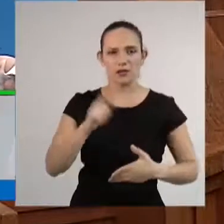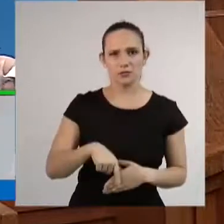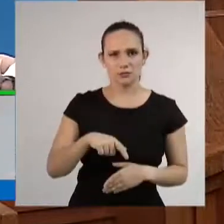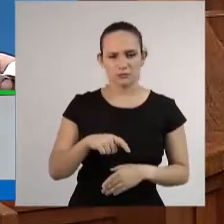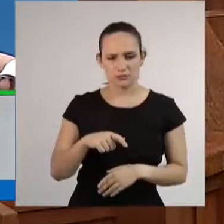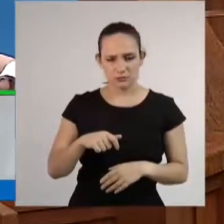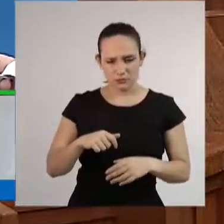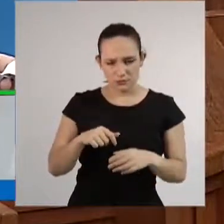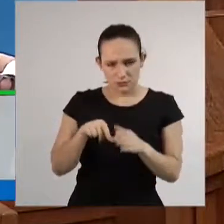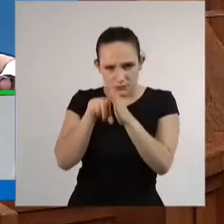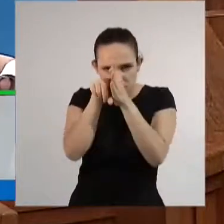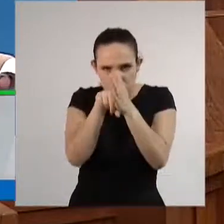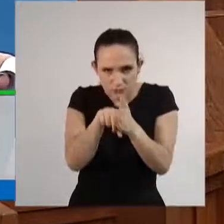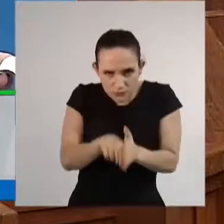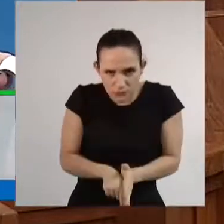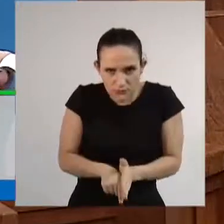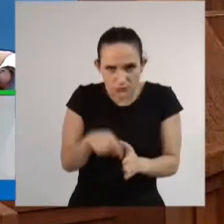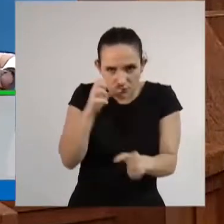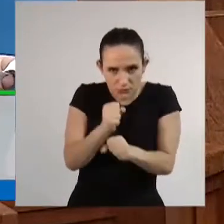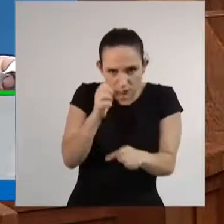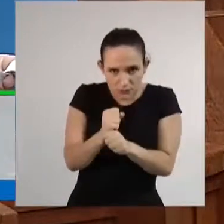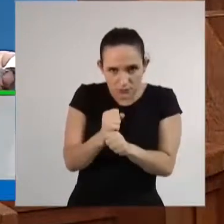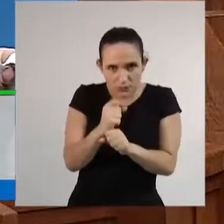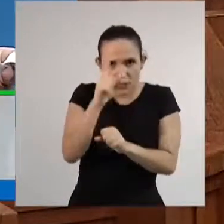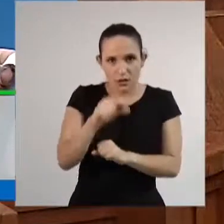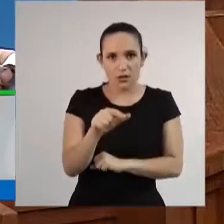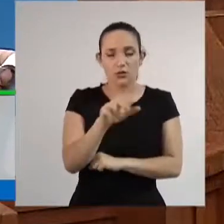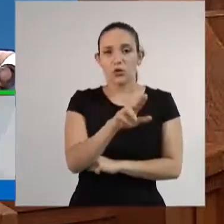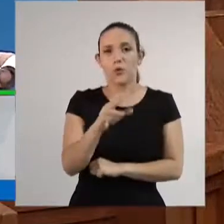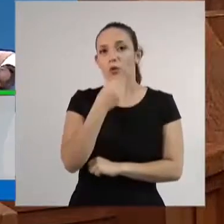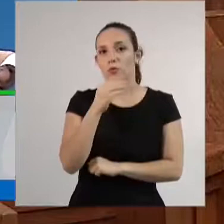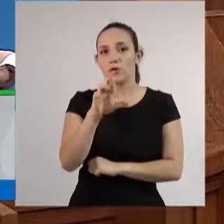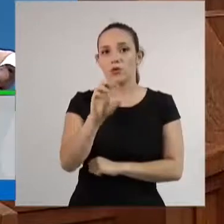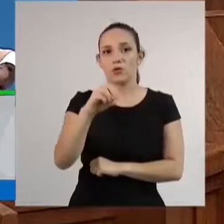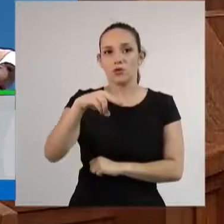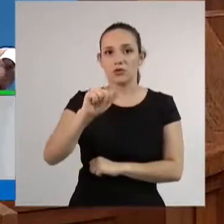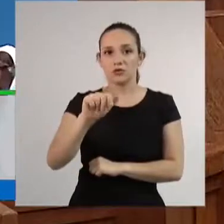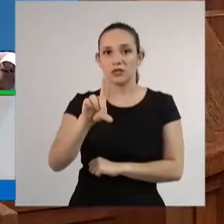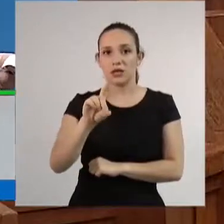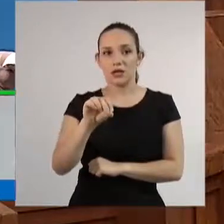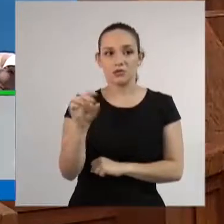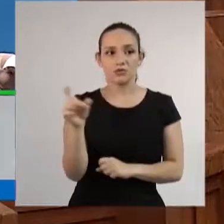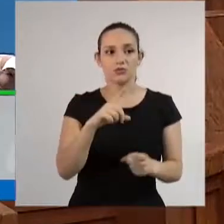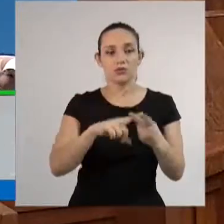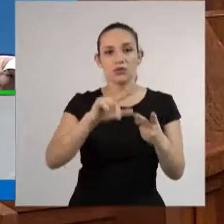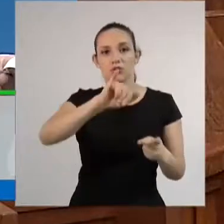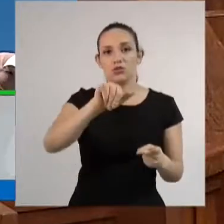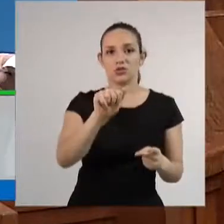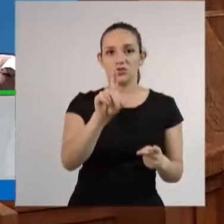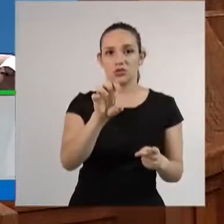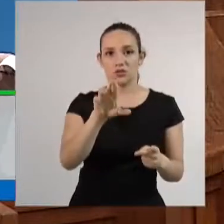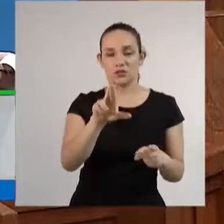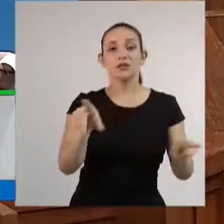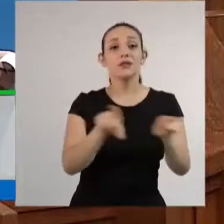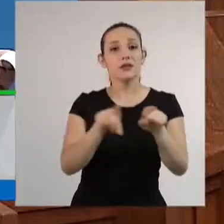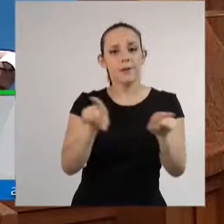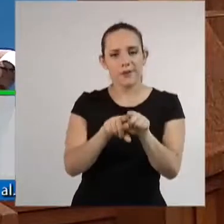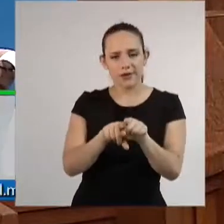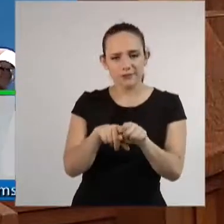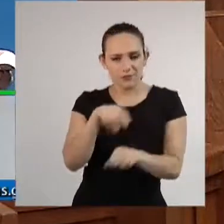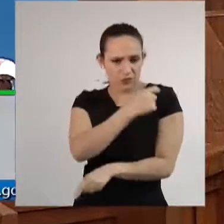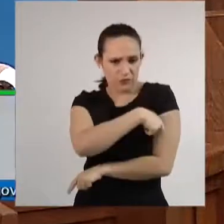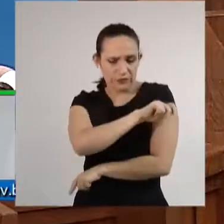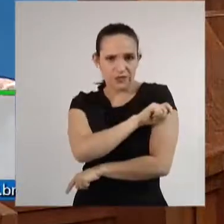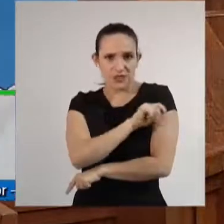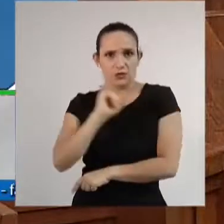auditores fiscais da Receita Estadual, Ronaldo Vielmo e Jader Julianelli, e o fiscal tributário da Receita Estadual, Francisco